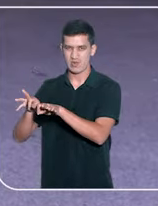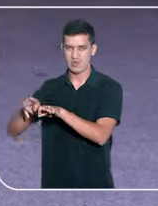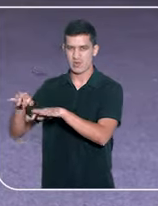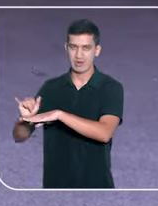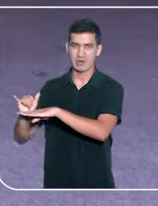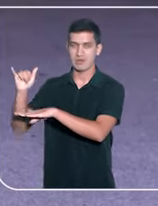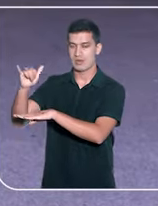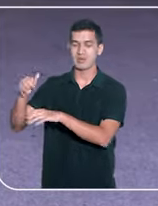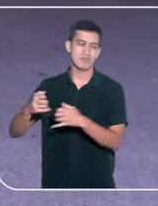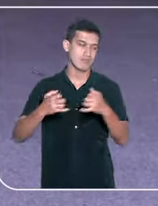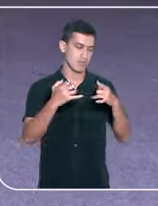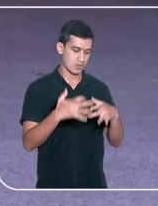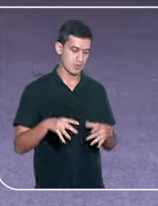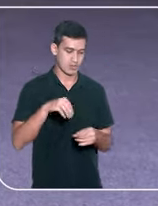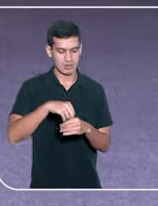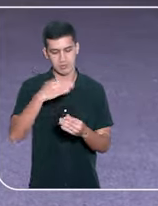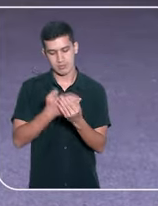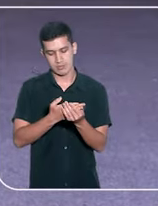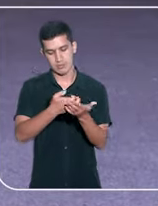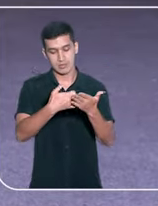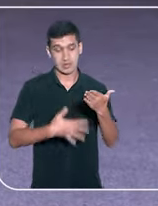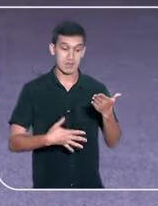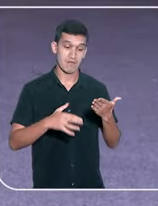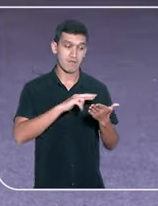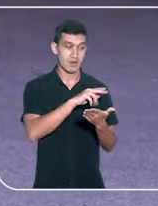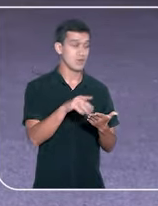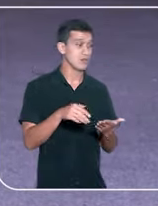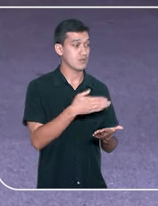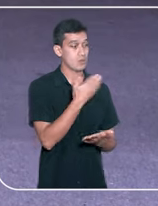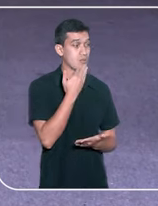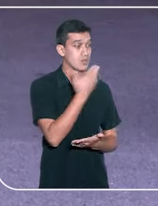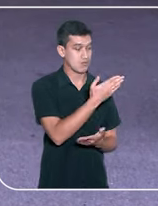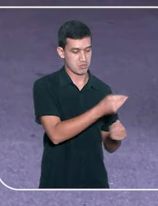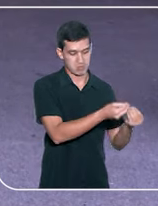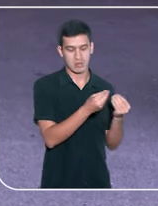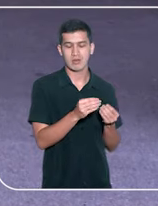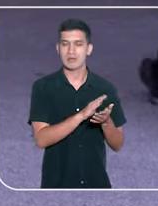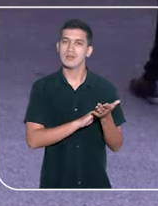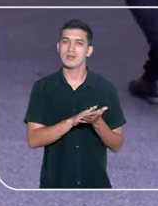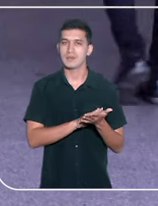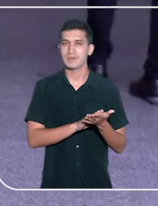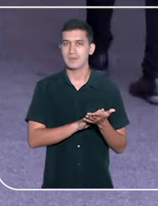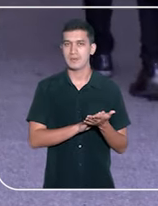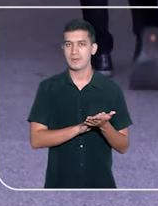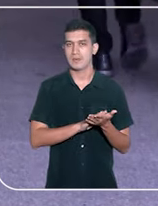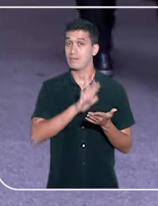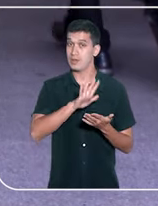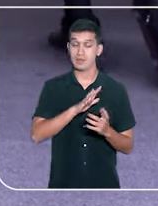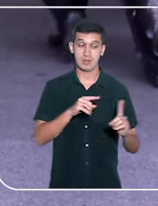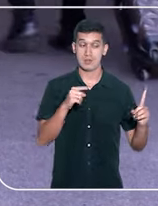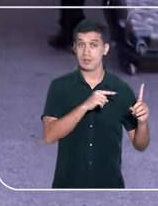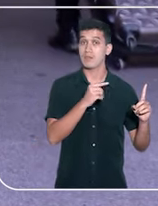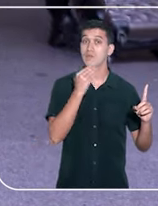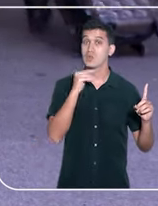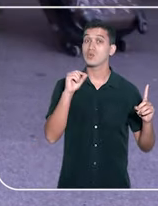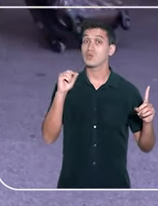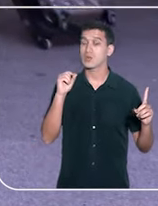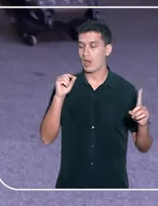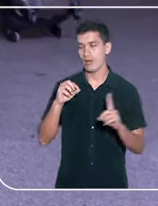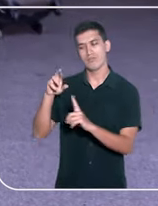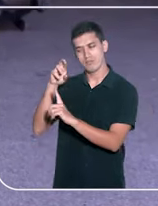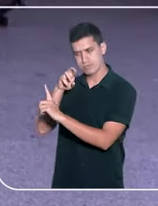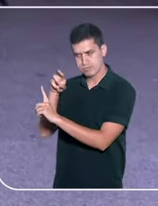alegou em embargos que nem todos os equipamentos contratados foram de fato entregues a fornecedora pediu a produção de